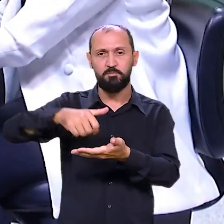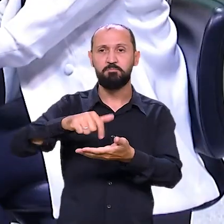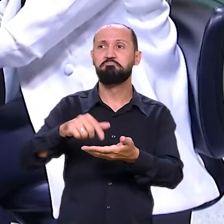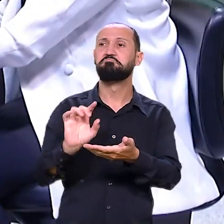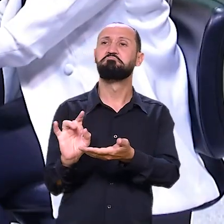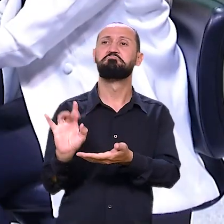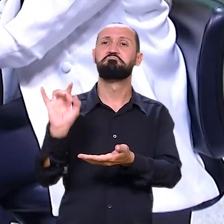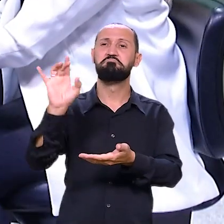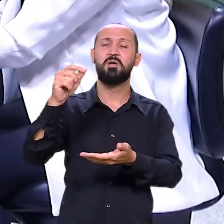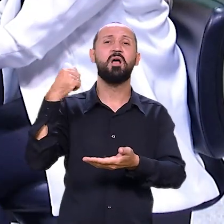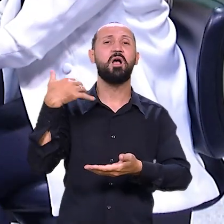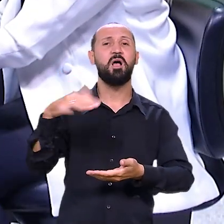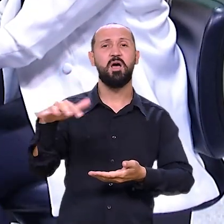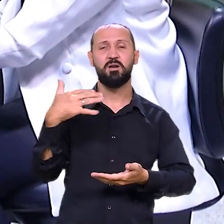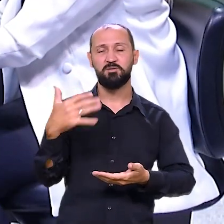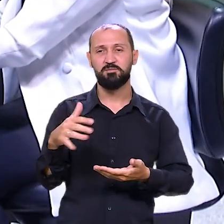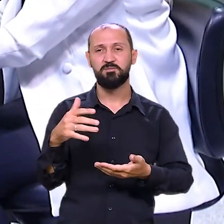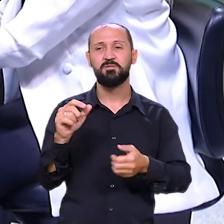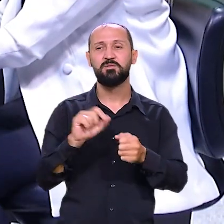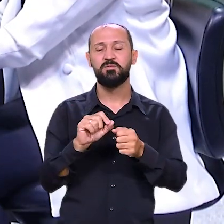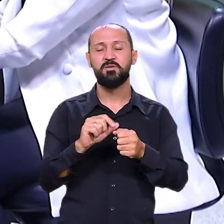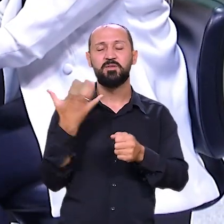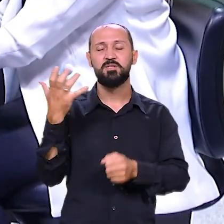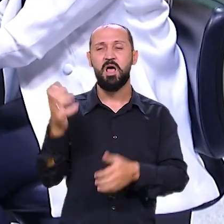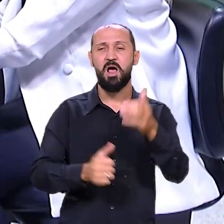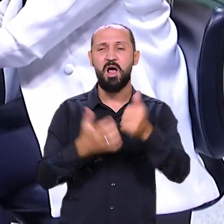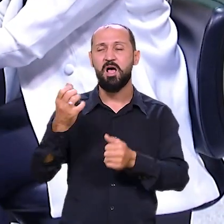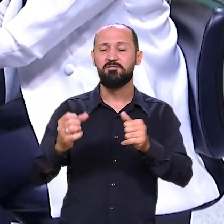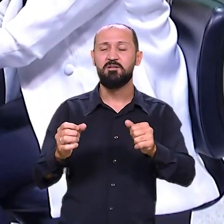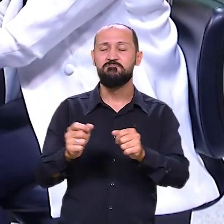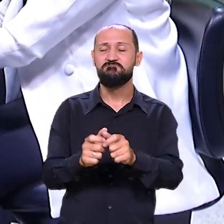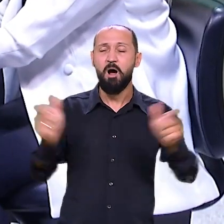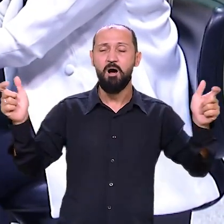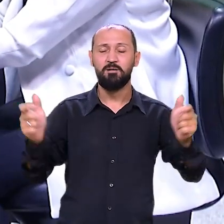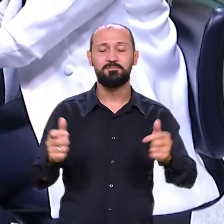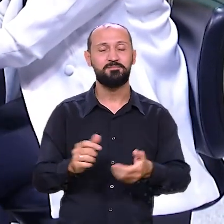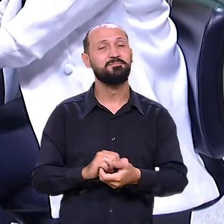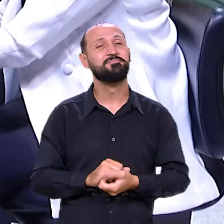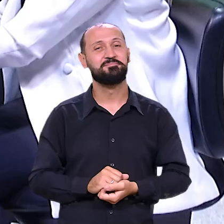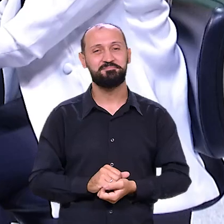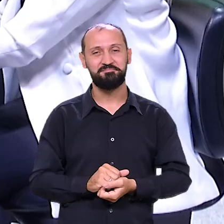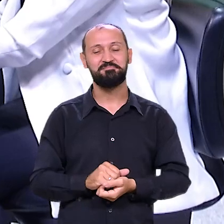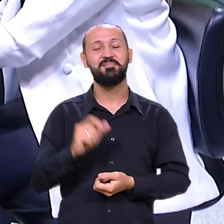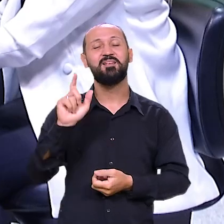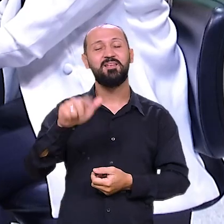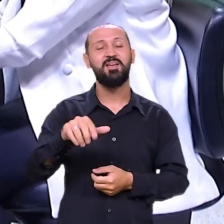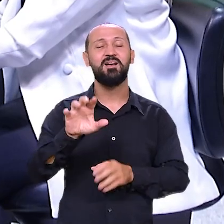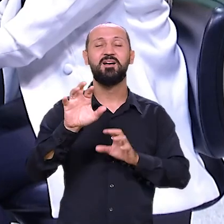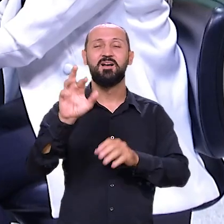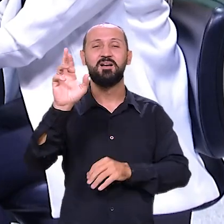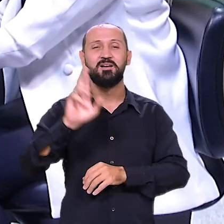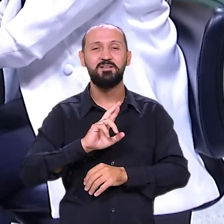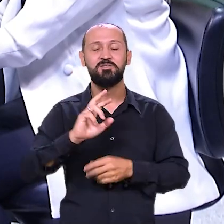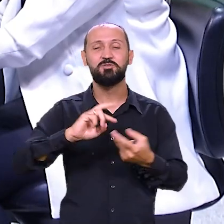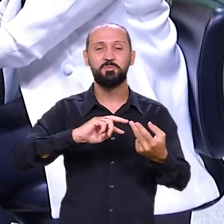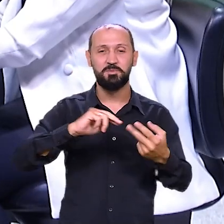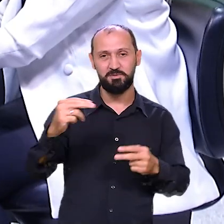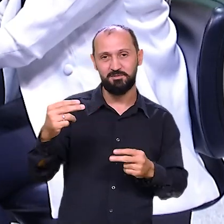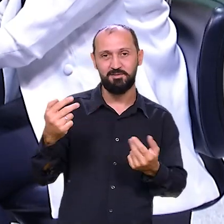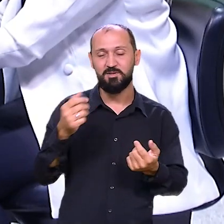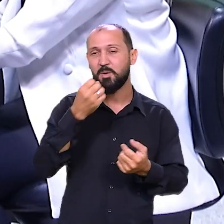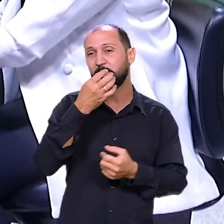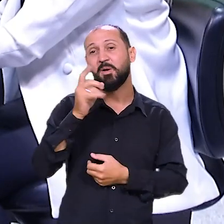produto nobre, caro, E não vai entregar um... e não vai produzir o leite, que é a resposta de uma